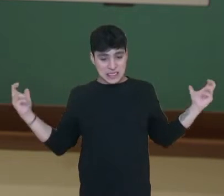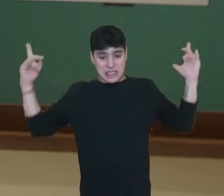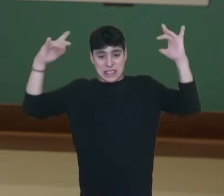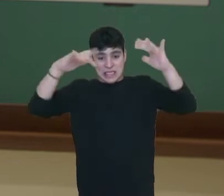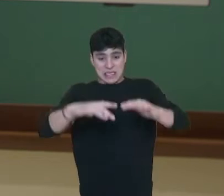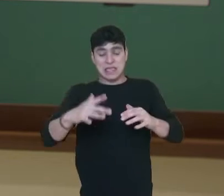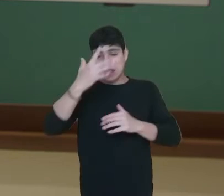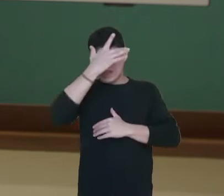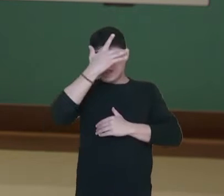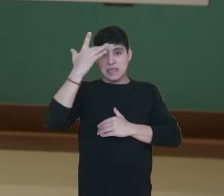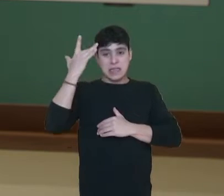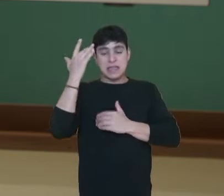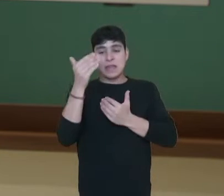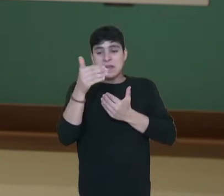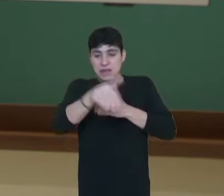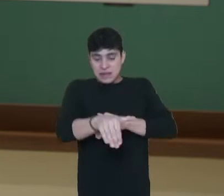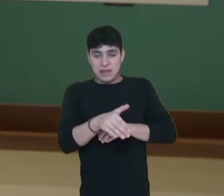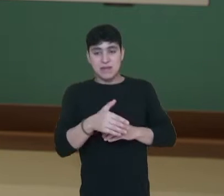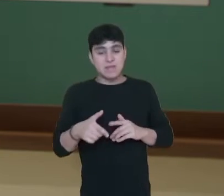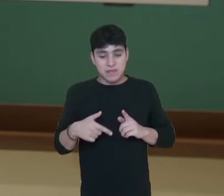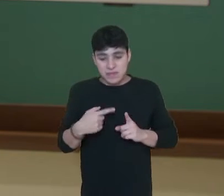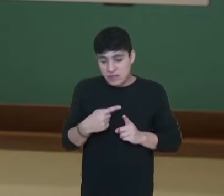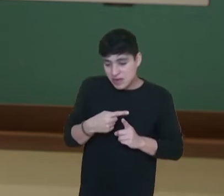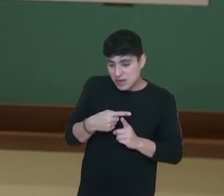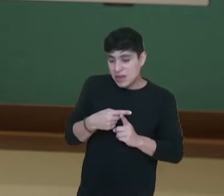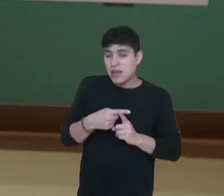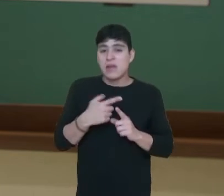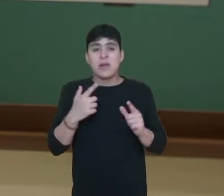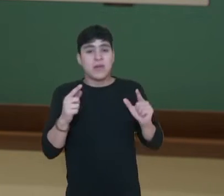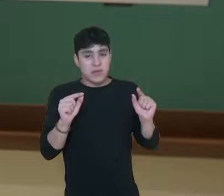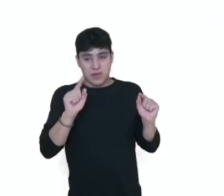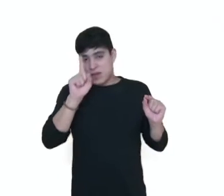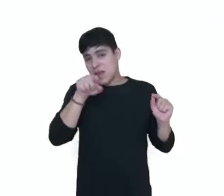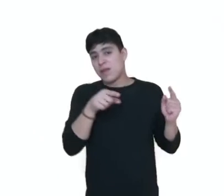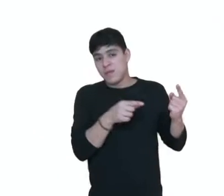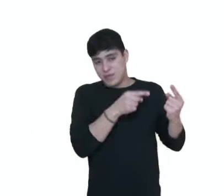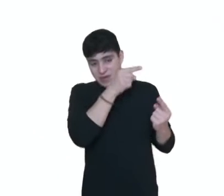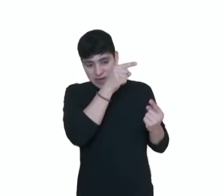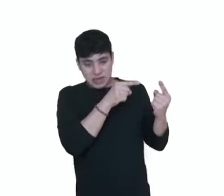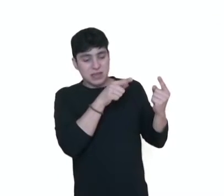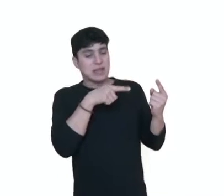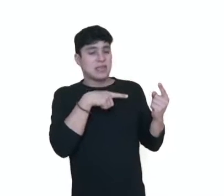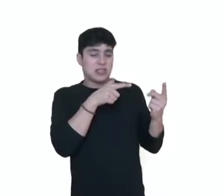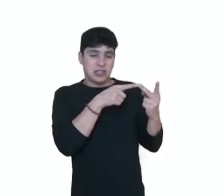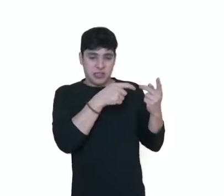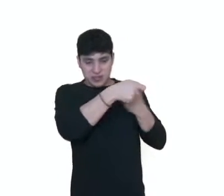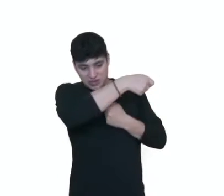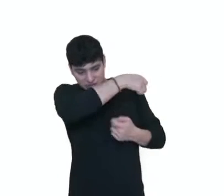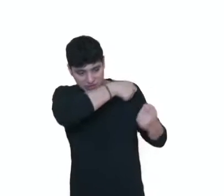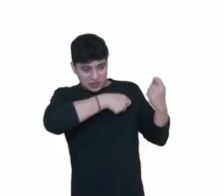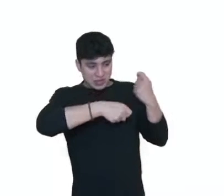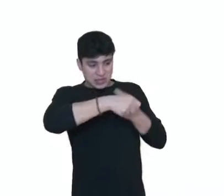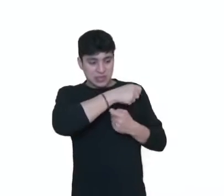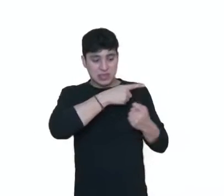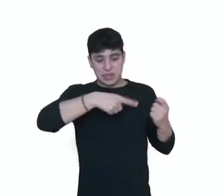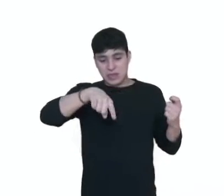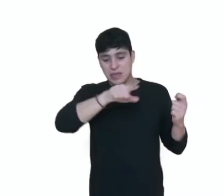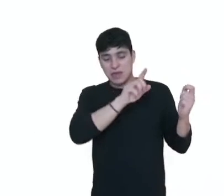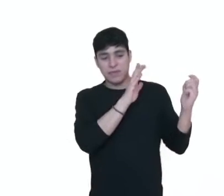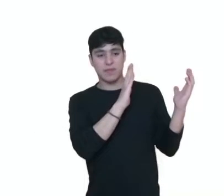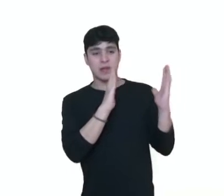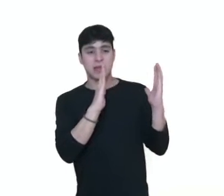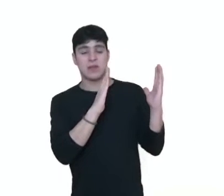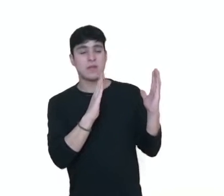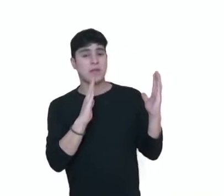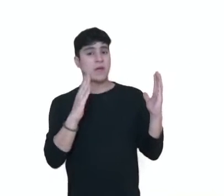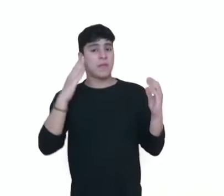mil pessoas. E isso aconteceu por conta de questões políticas e administrativas. Então era o período da ditadura